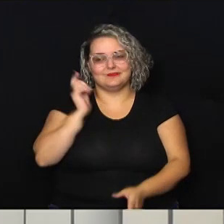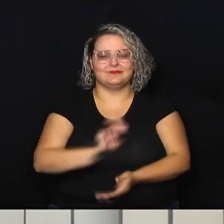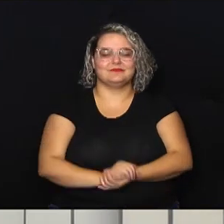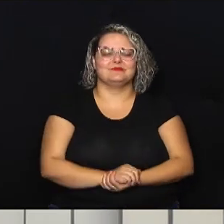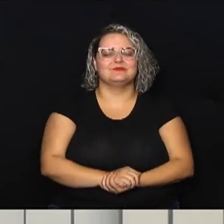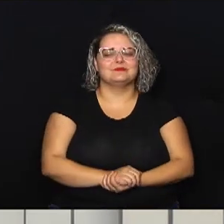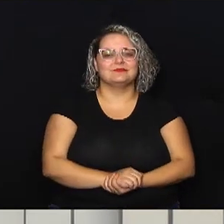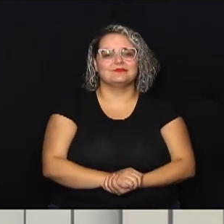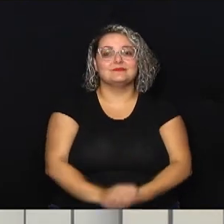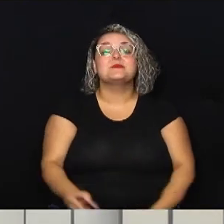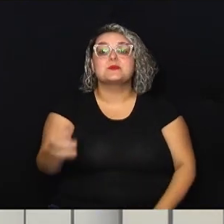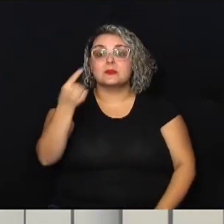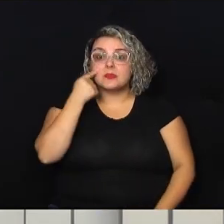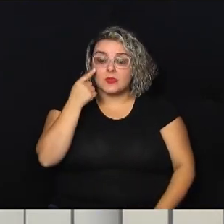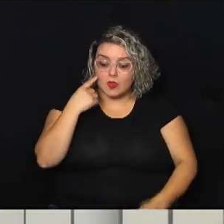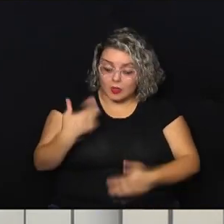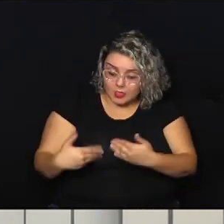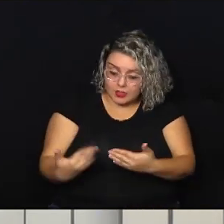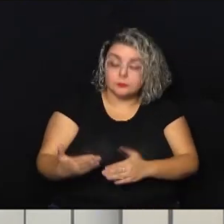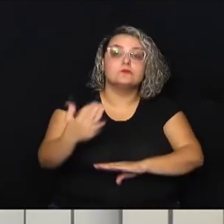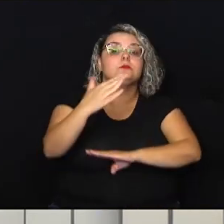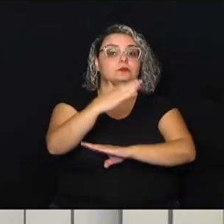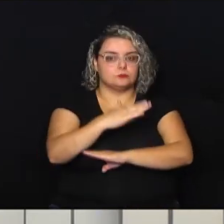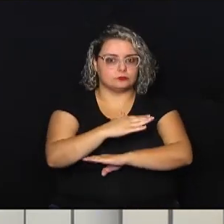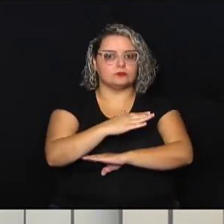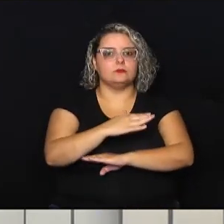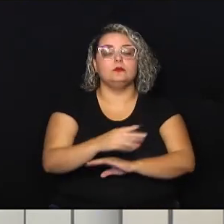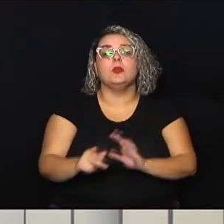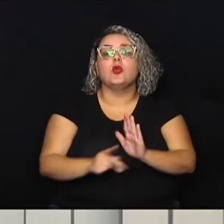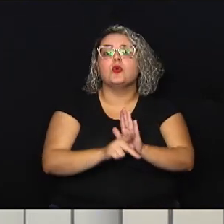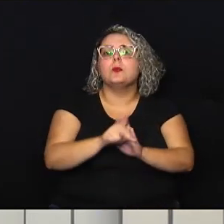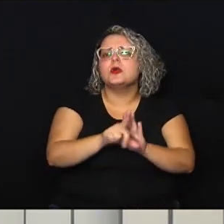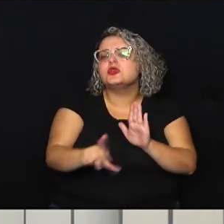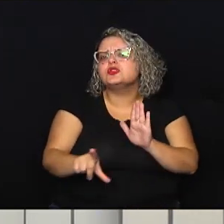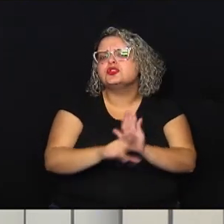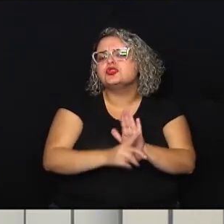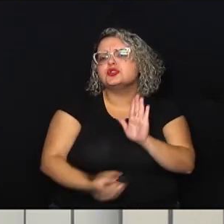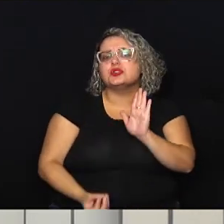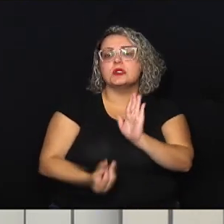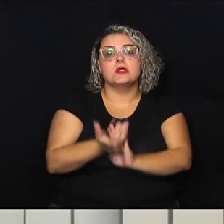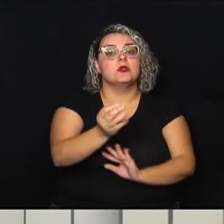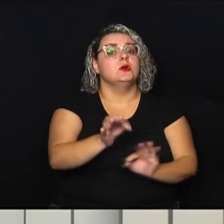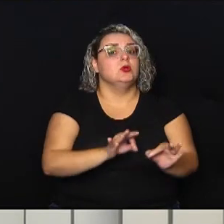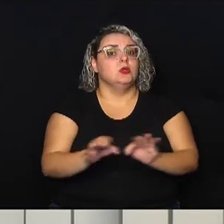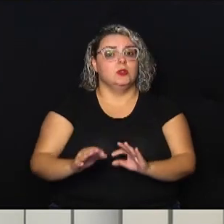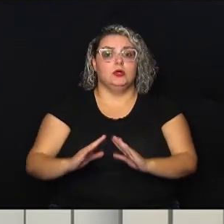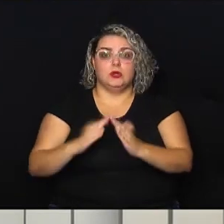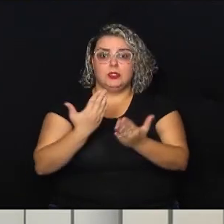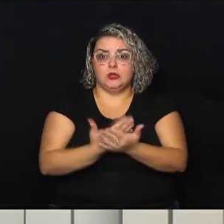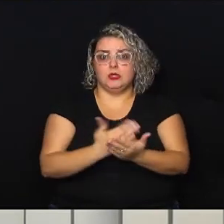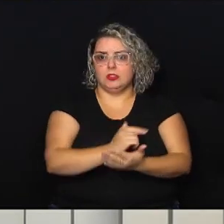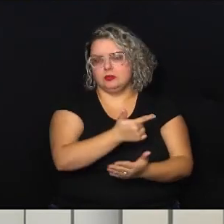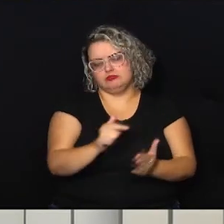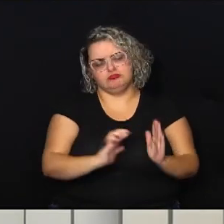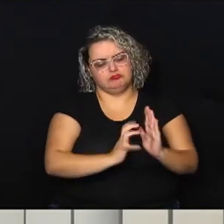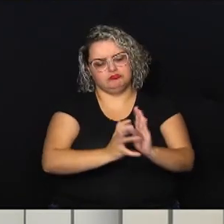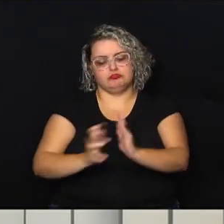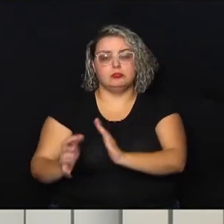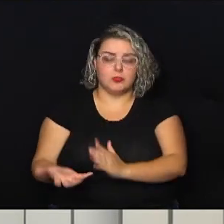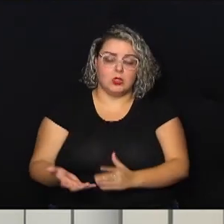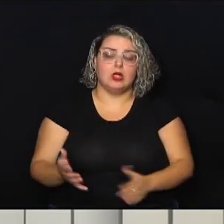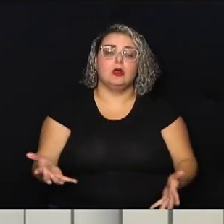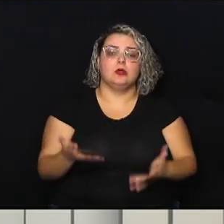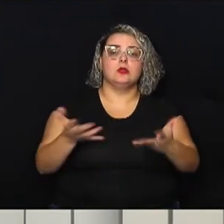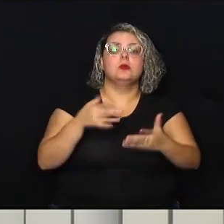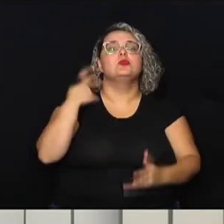E olha só, tramita aqui na Câmara de Campinas um projeto de lei que cria o programa Escola Sem Partido. A iniciativa é do